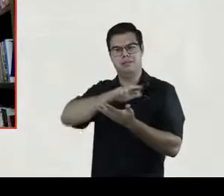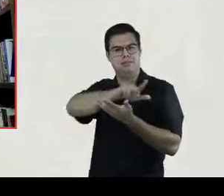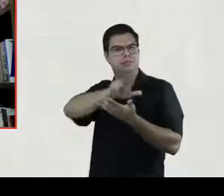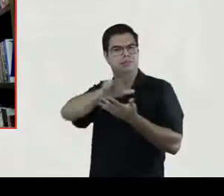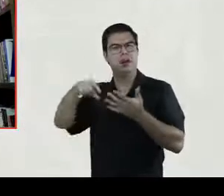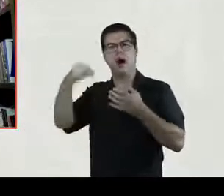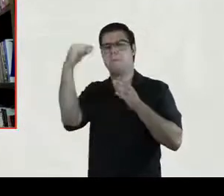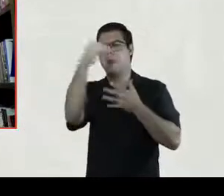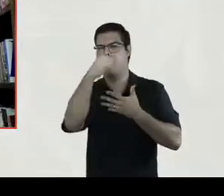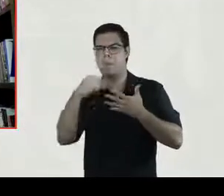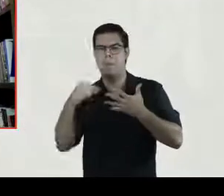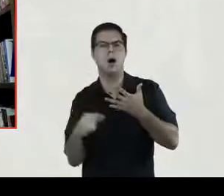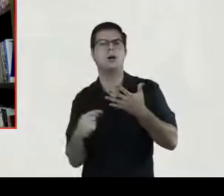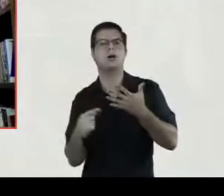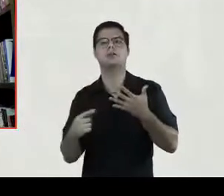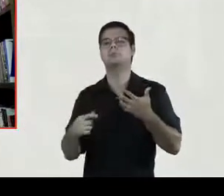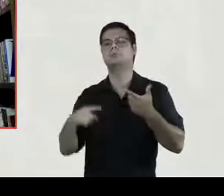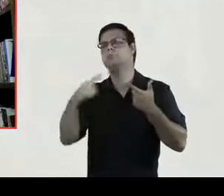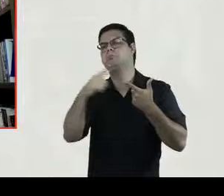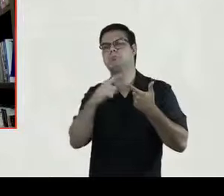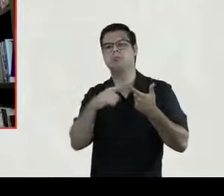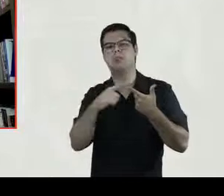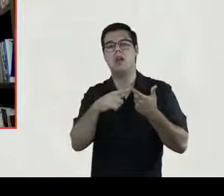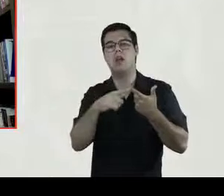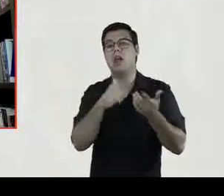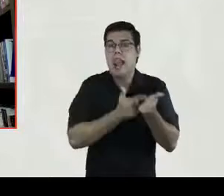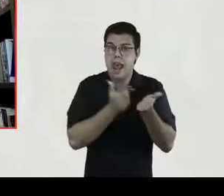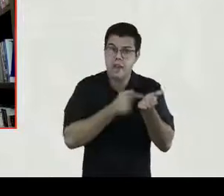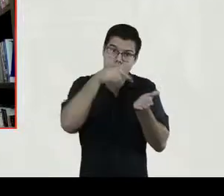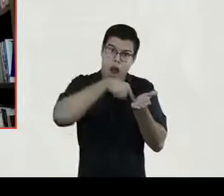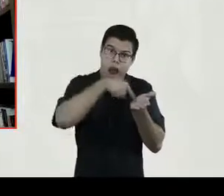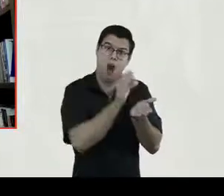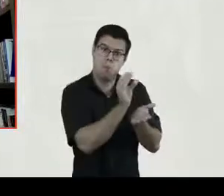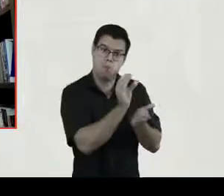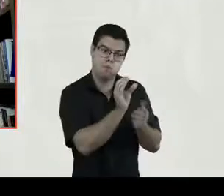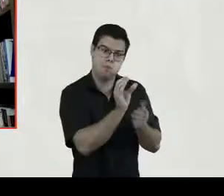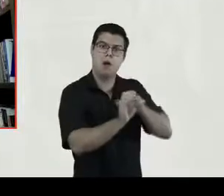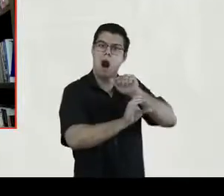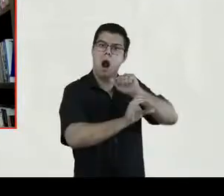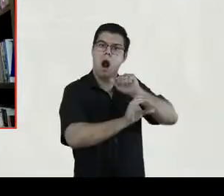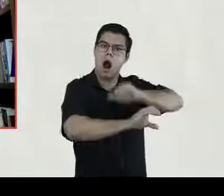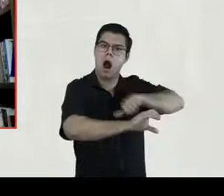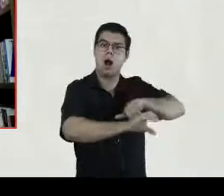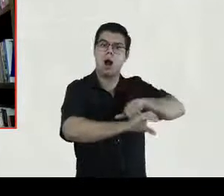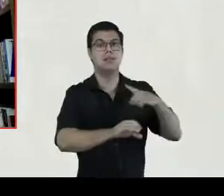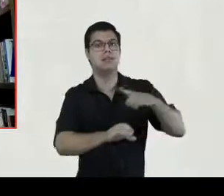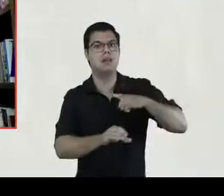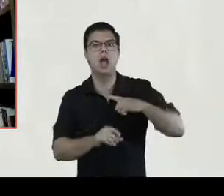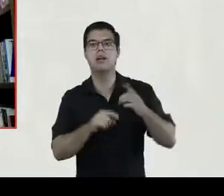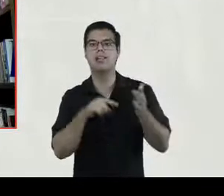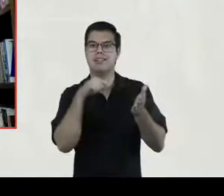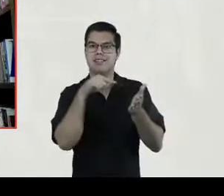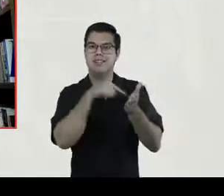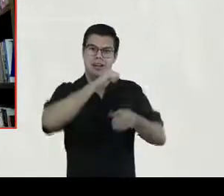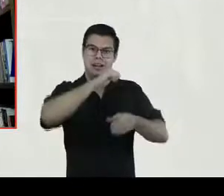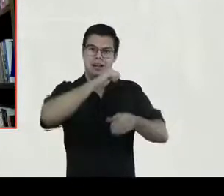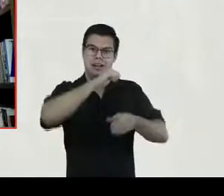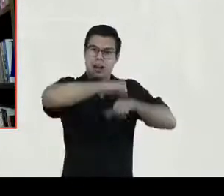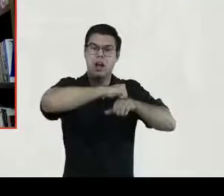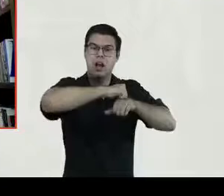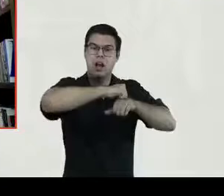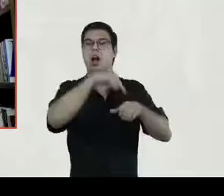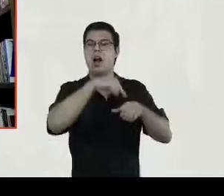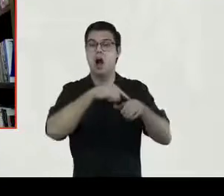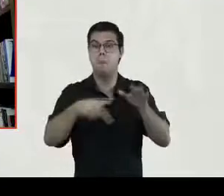citar, por exemplo, que está sendo colocado hoje aqui, o próprio livro. Então, seria uma das formas de expressão dessa materialidade extensiva